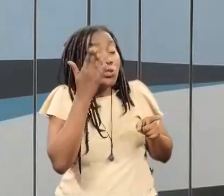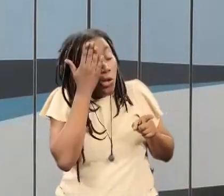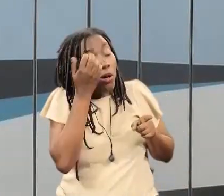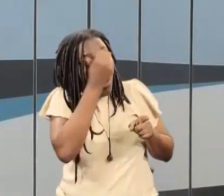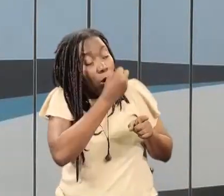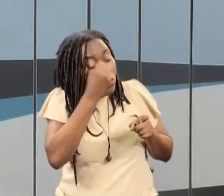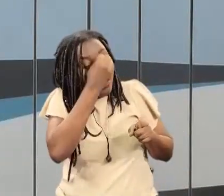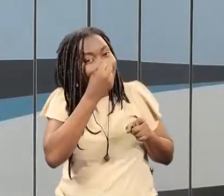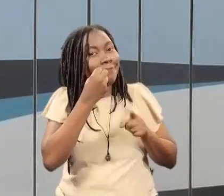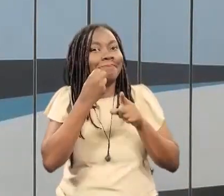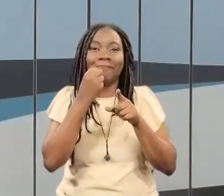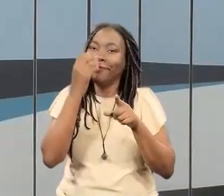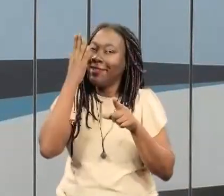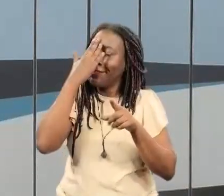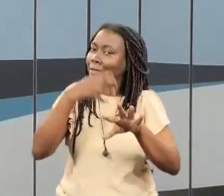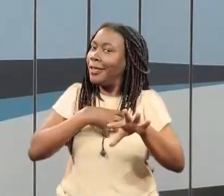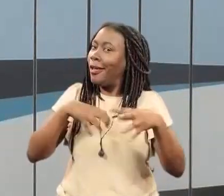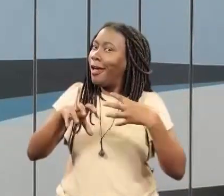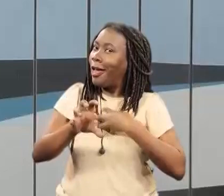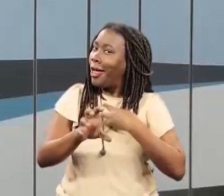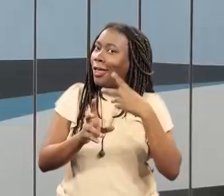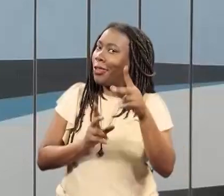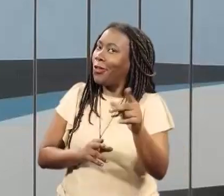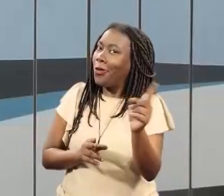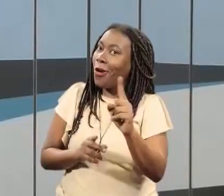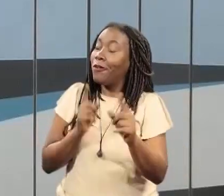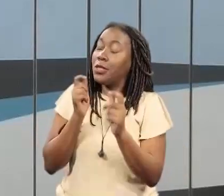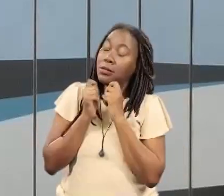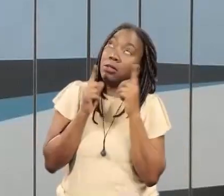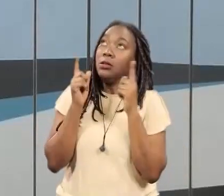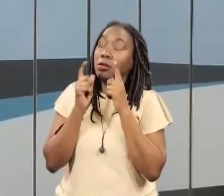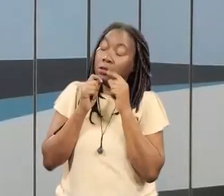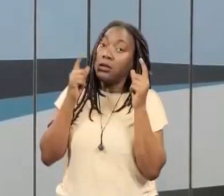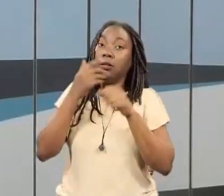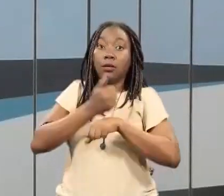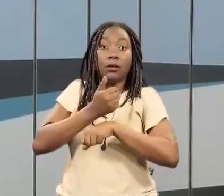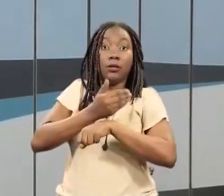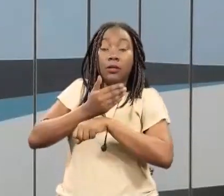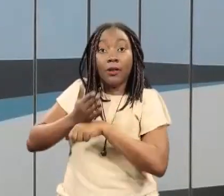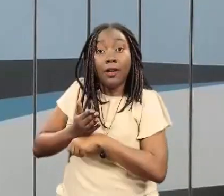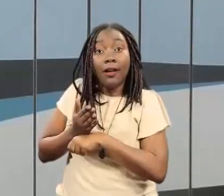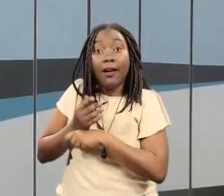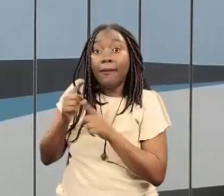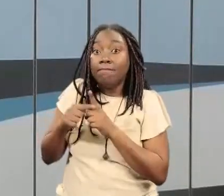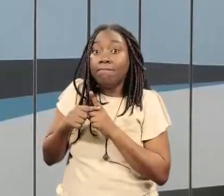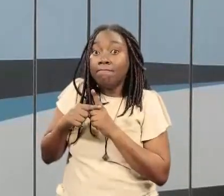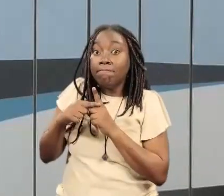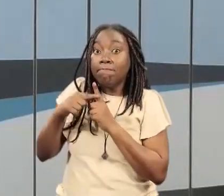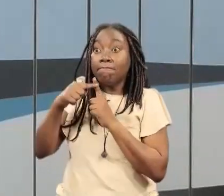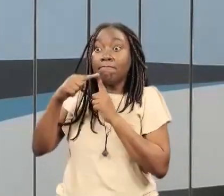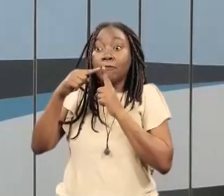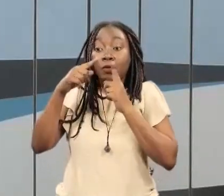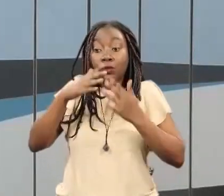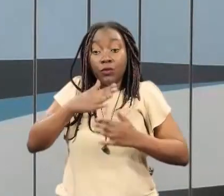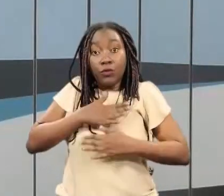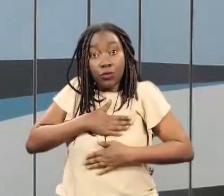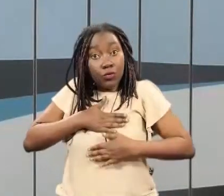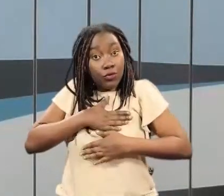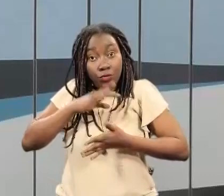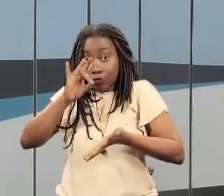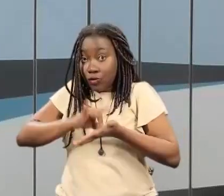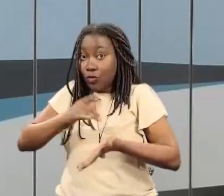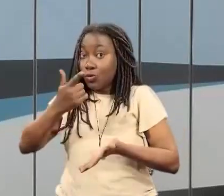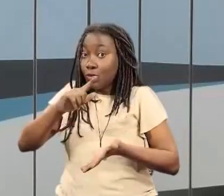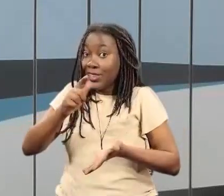que funciona. Porque você ficar acordando, o sono não chega no nível X, que é o nível necessário para a gente descansar. Então, se você fica